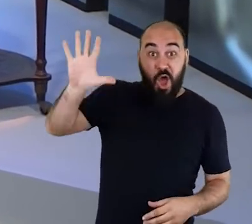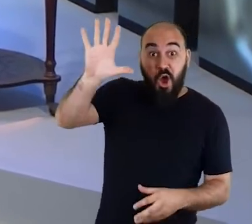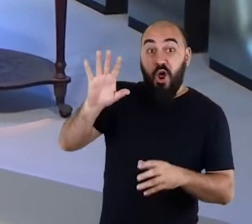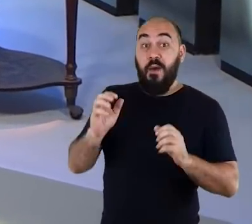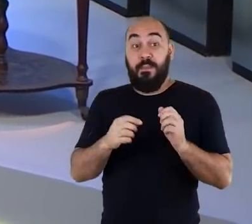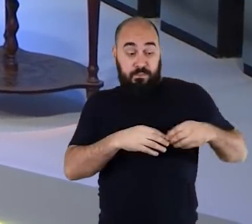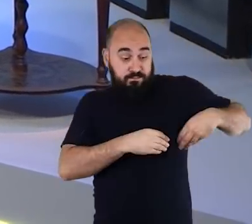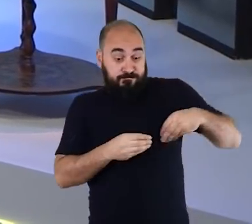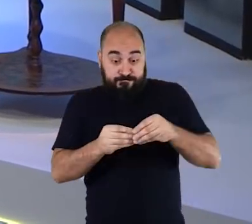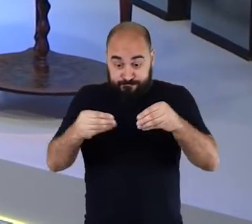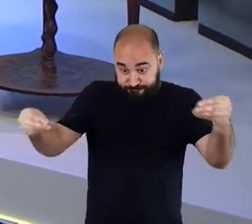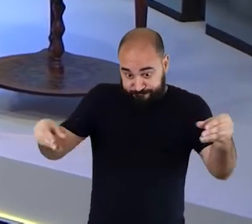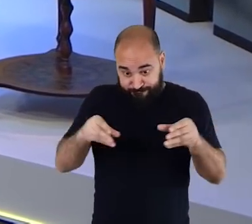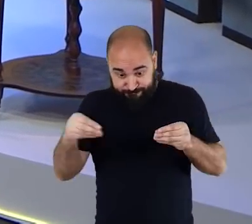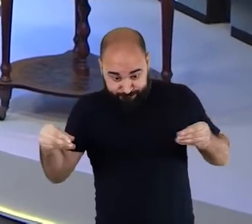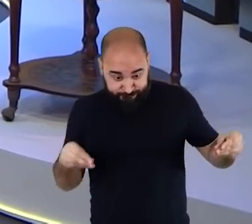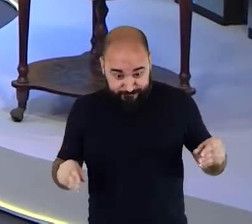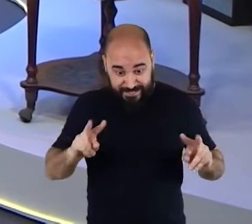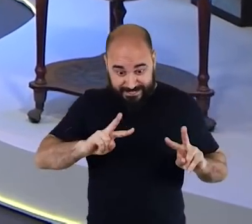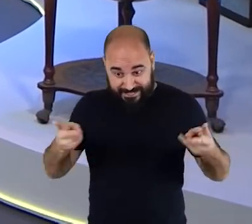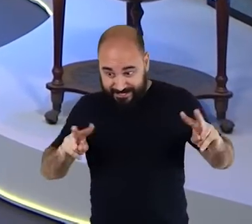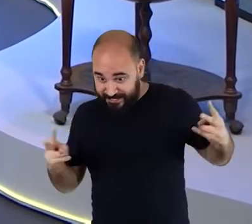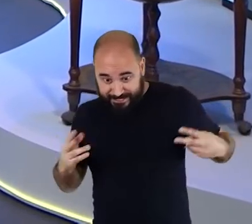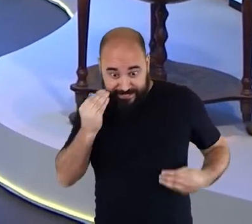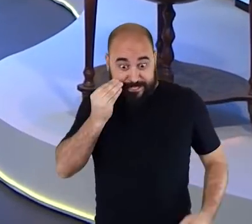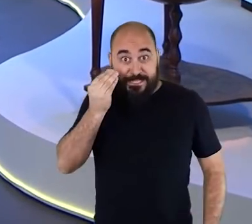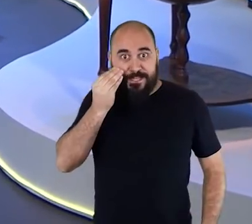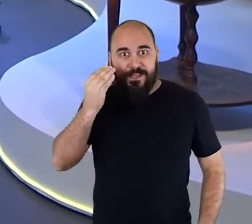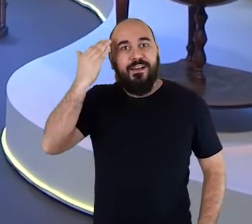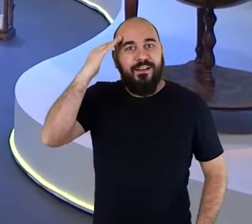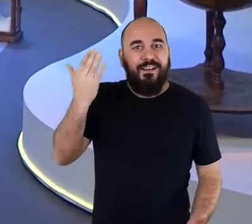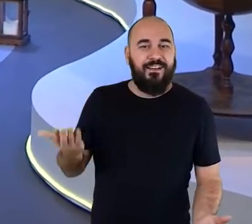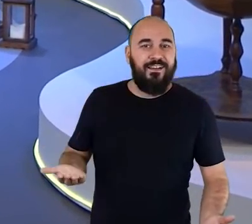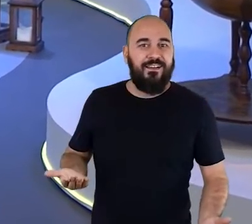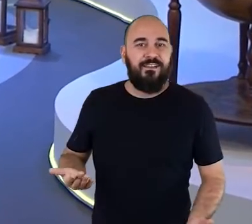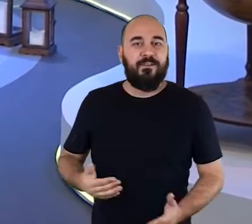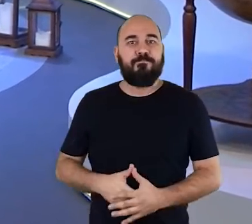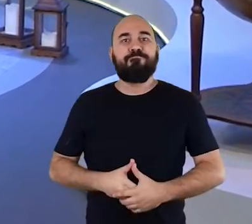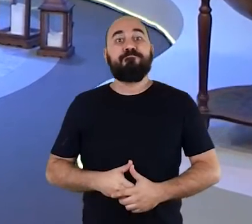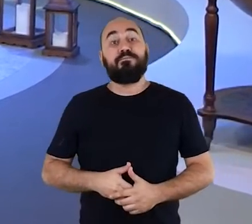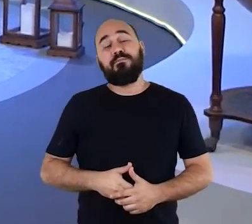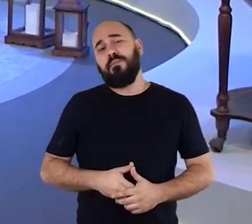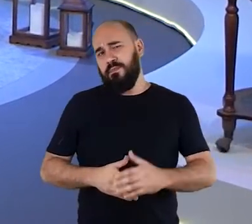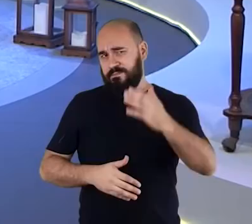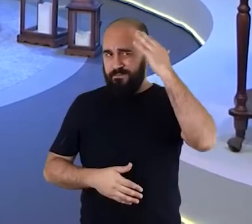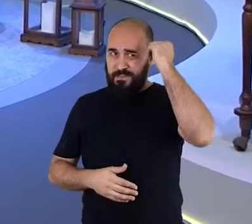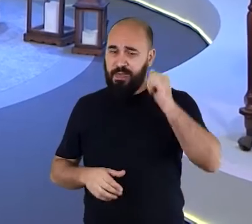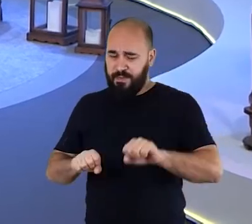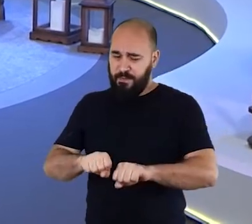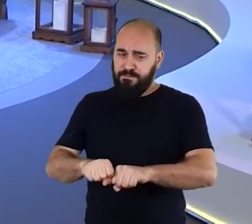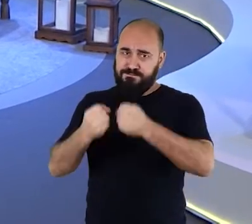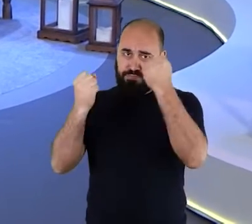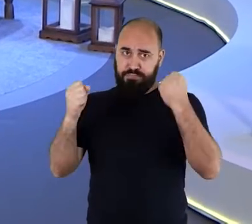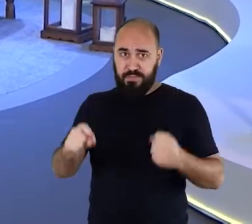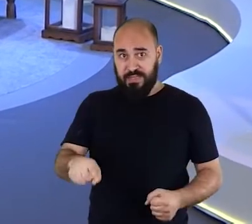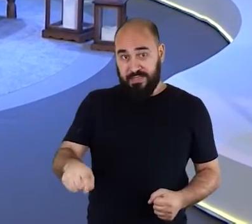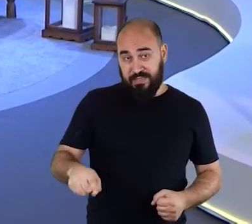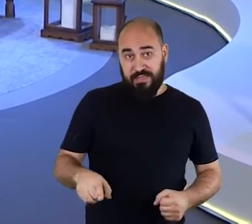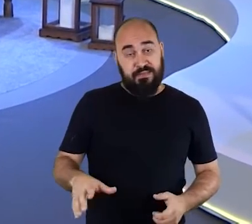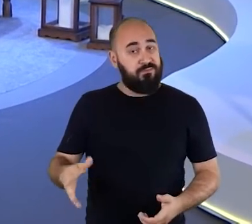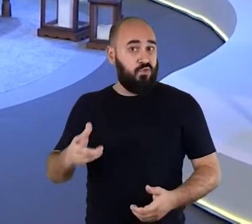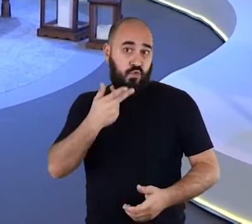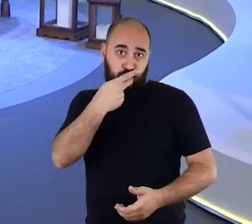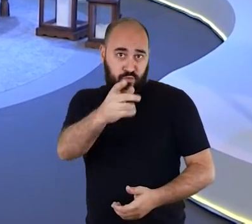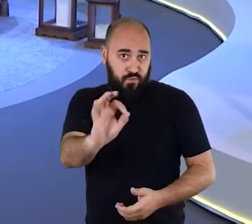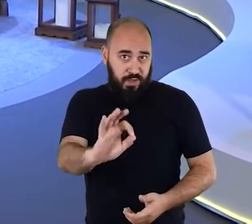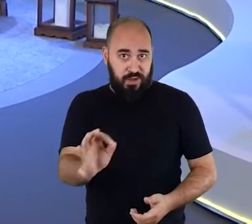eu não contei para vocês como a pedra foi destruída. Os beduínos acenderam uma imensa fogueira na base da pedra